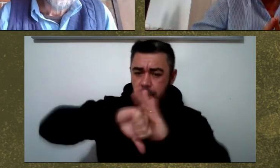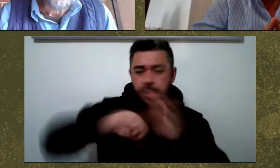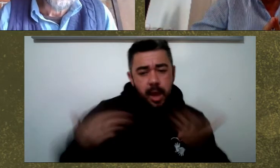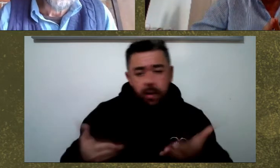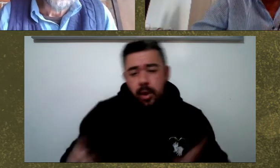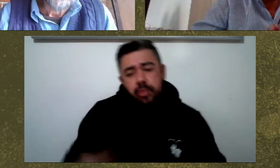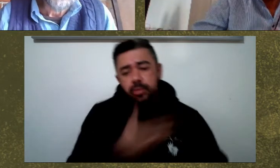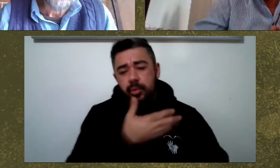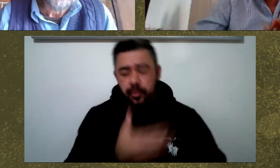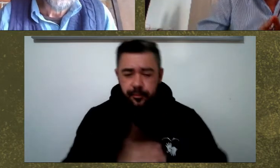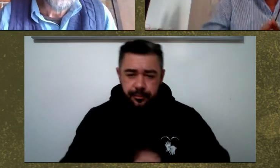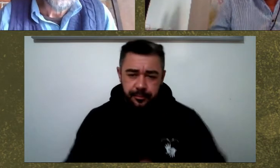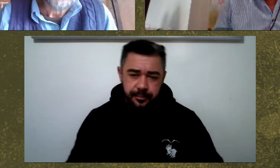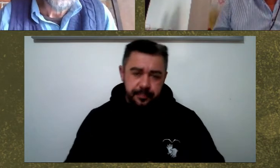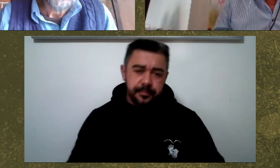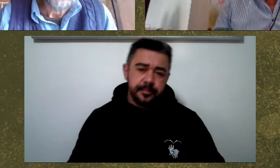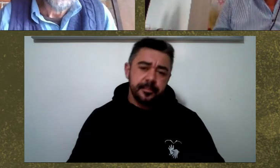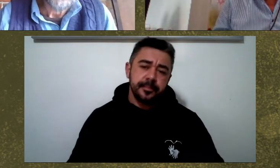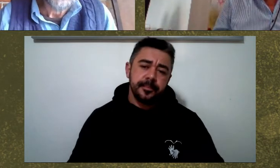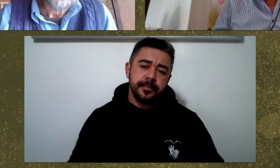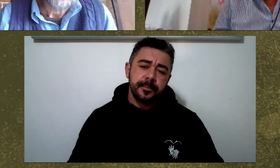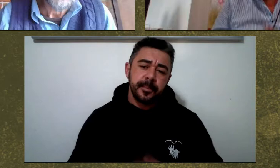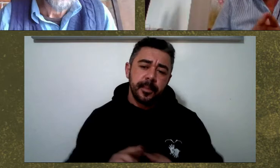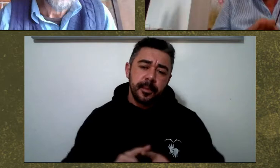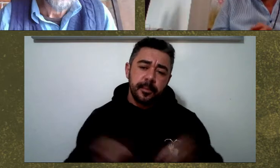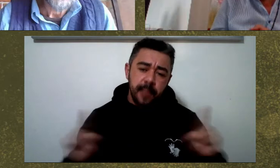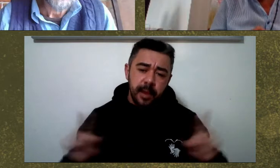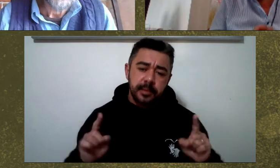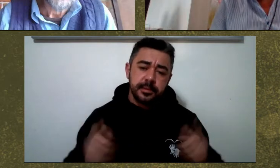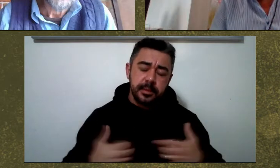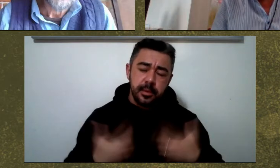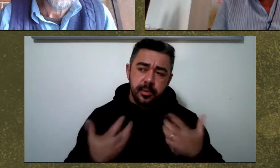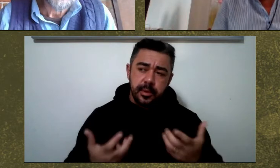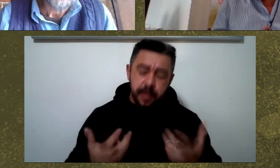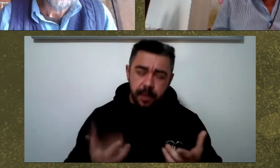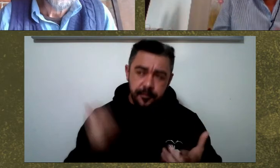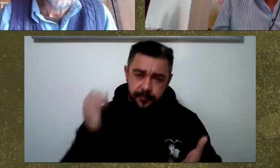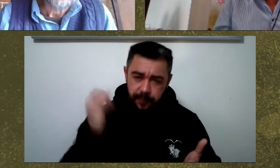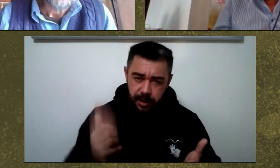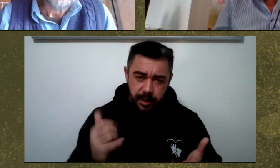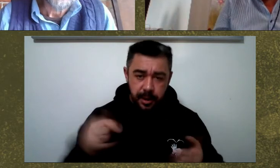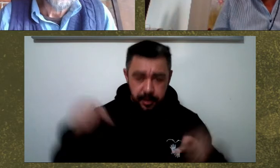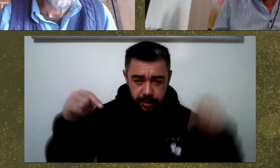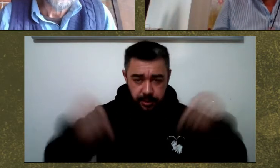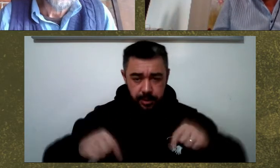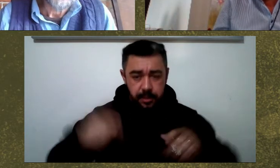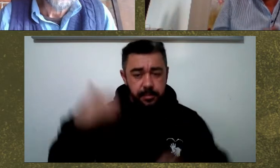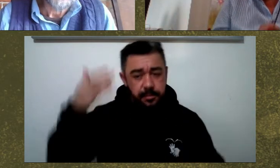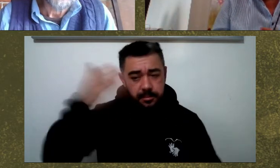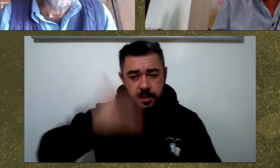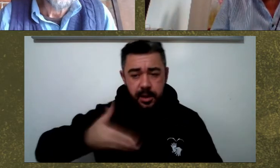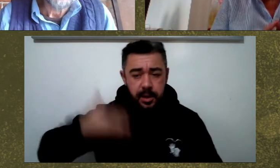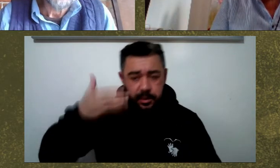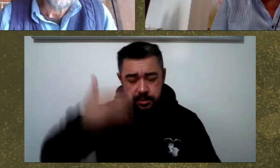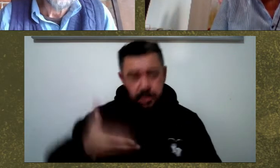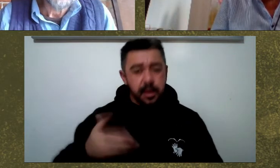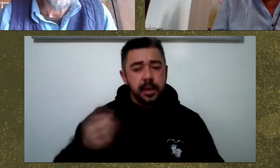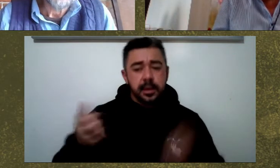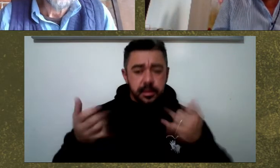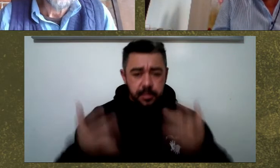Mas aquilo que eu gostaria de considerar, e nesta palestra aquilo que me é pedido é assim, efeitos